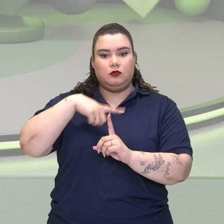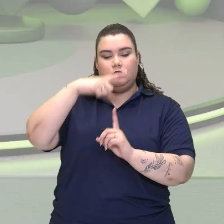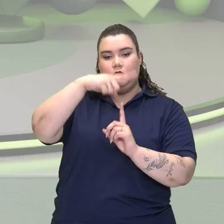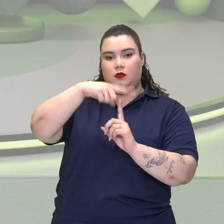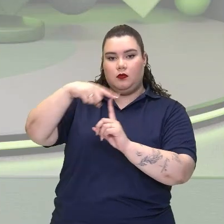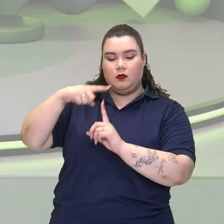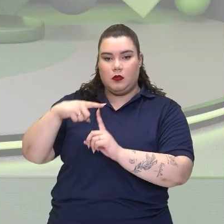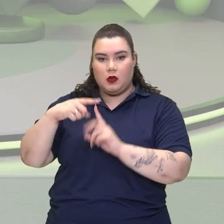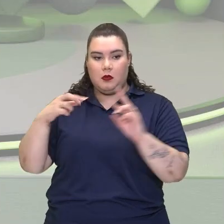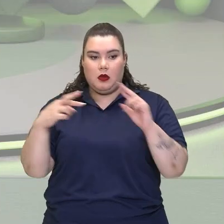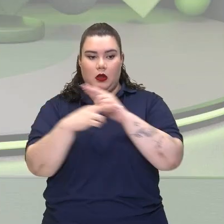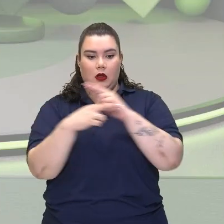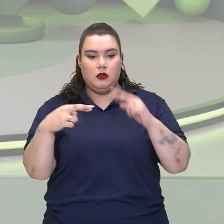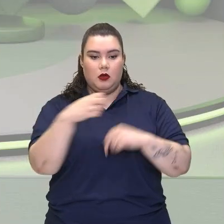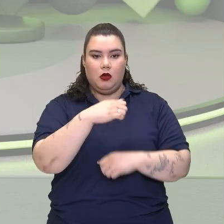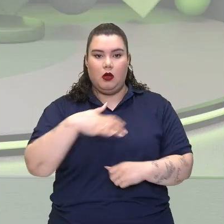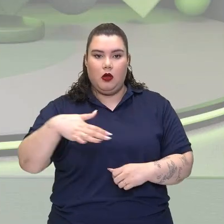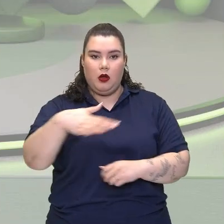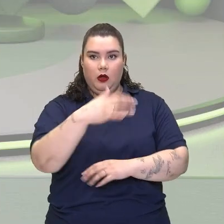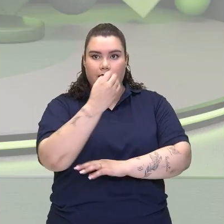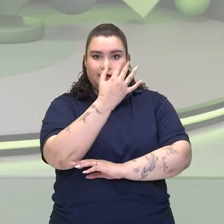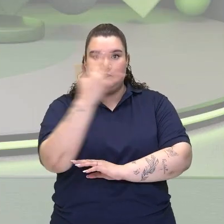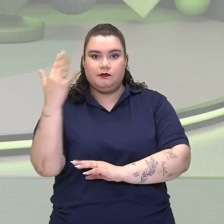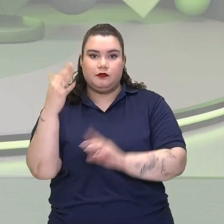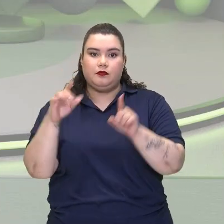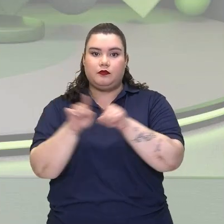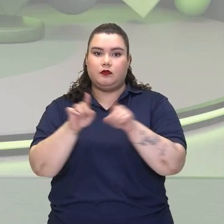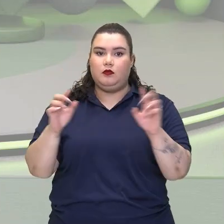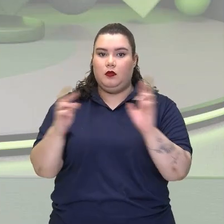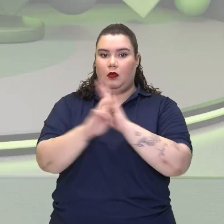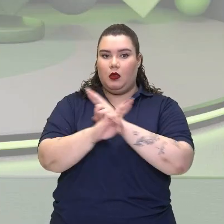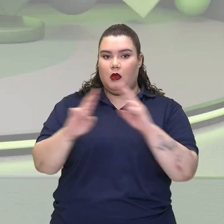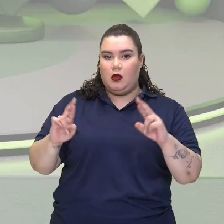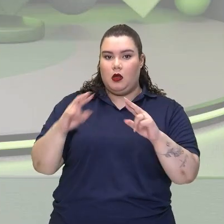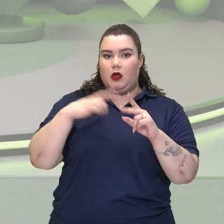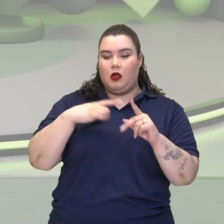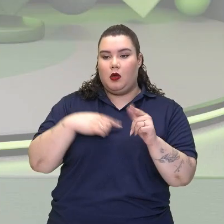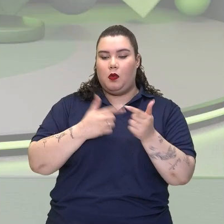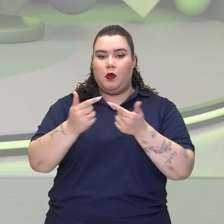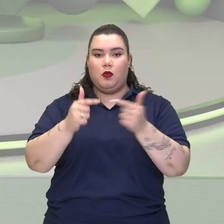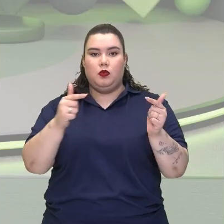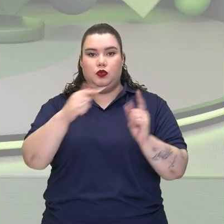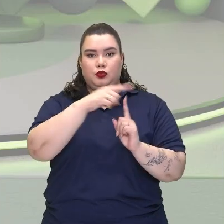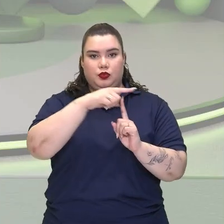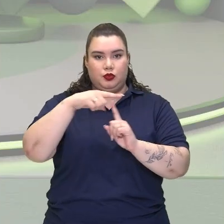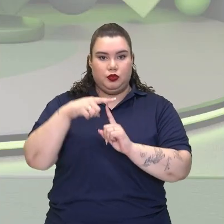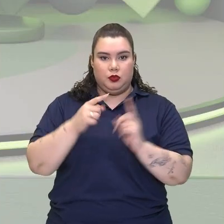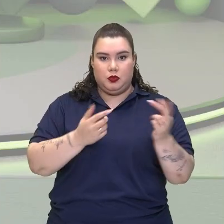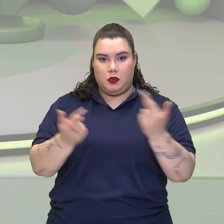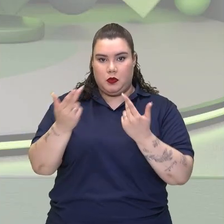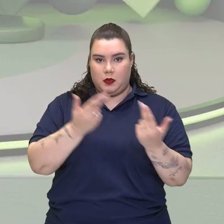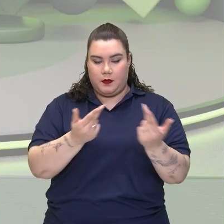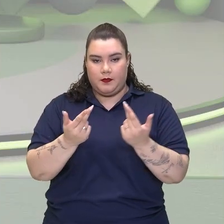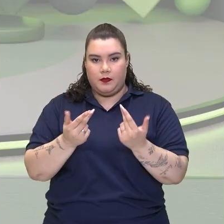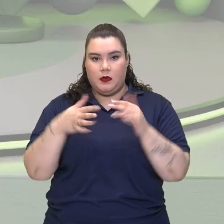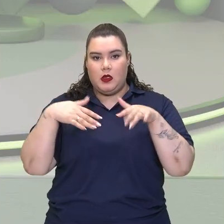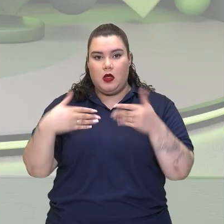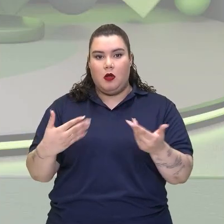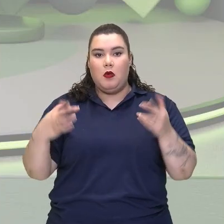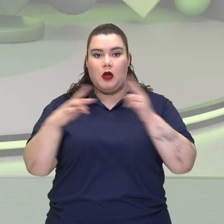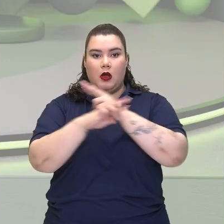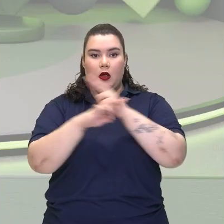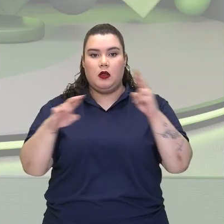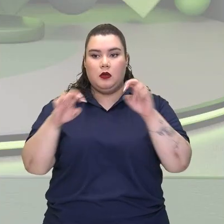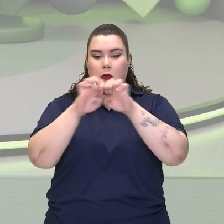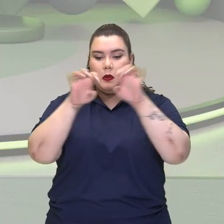o ambiente e também a relação das espécies com outras espécies. Então, as relações ecológicas,